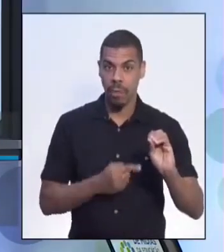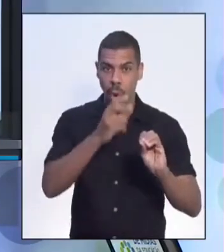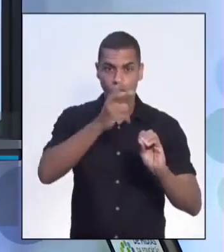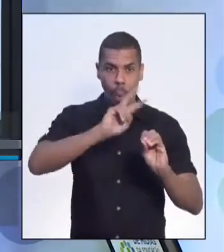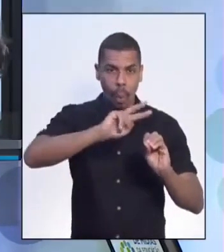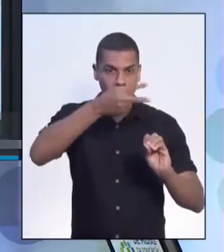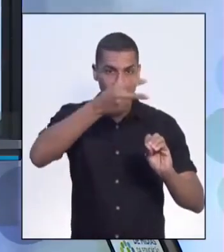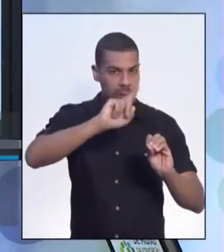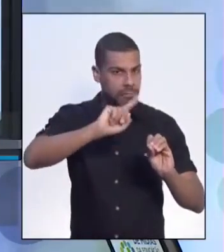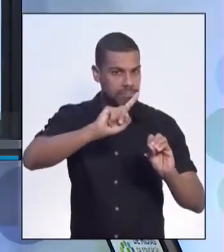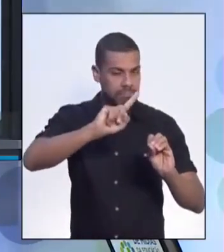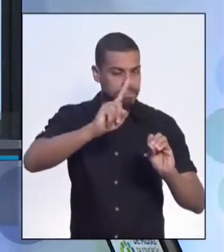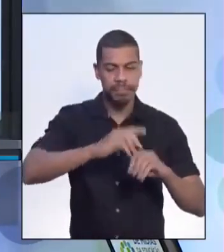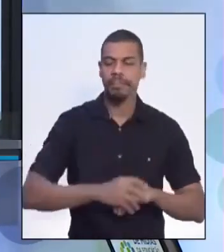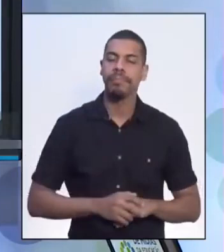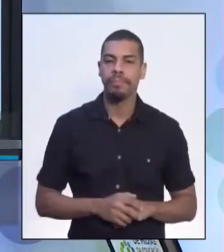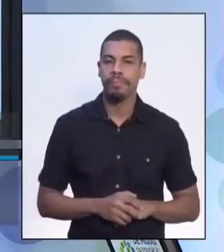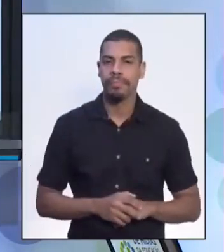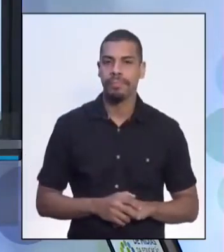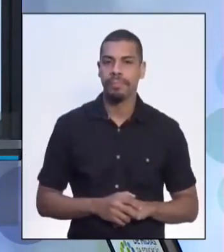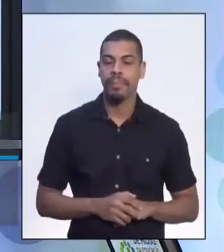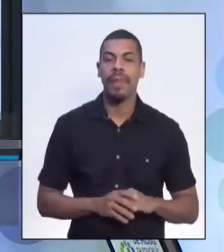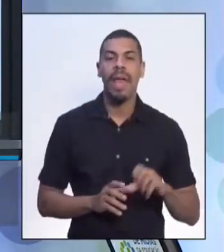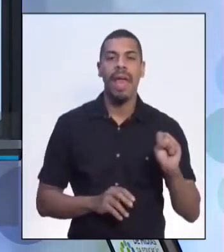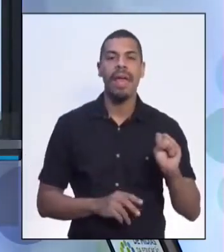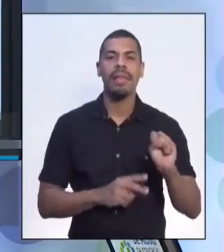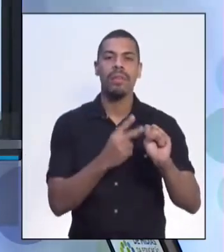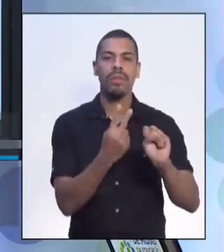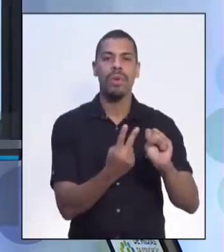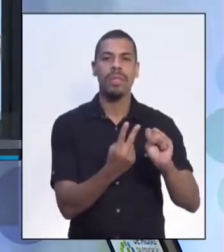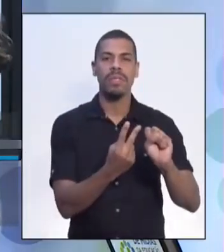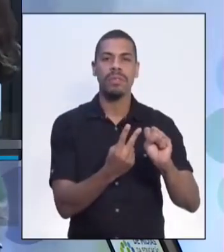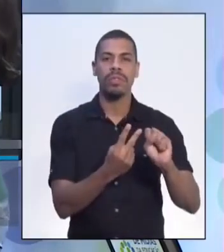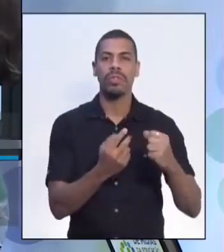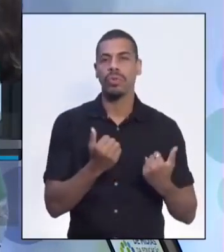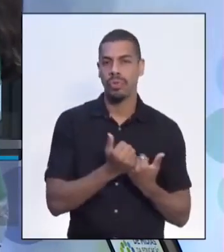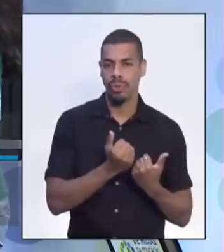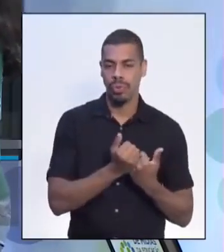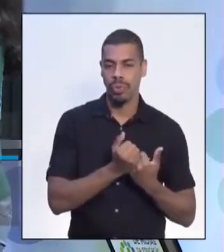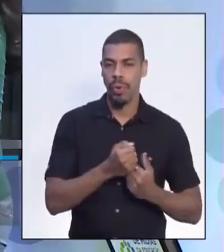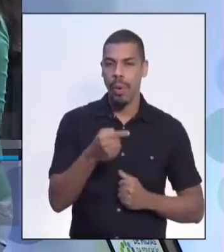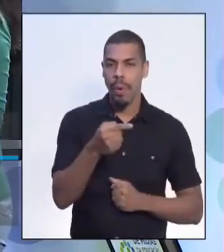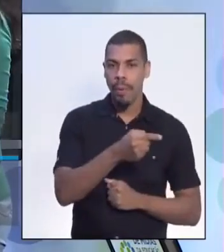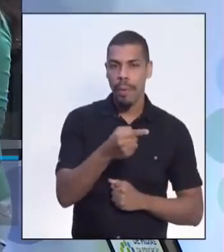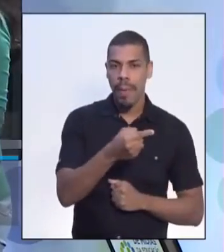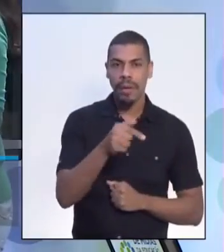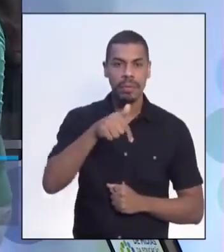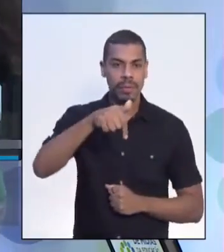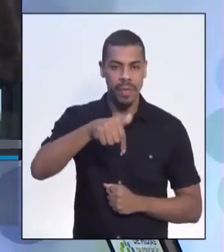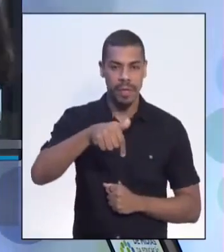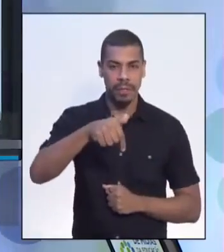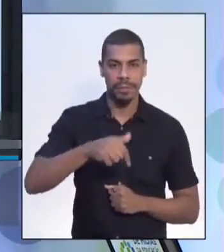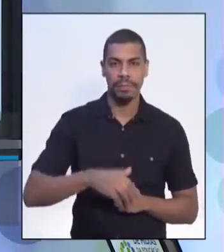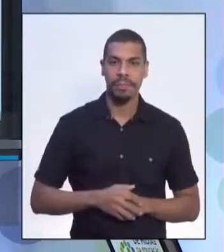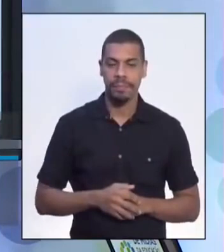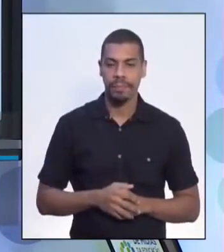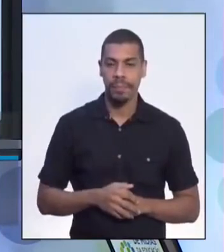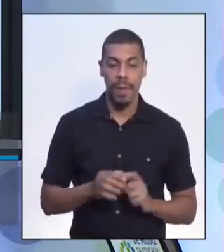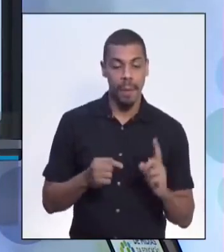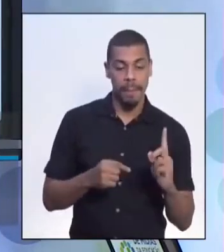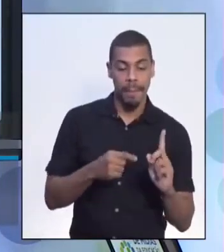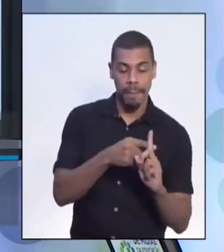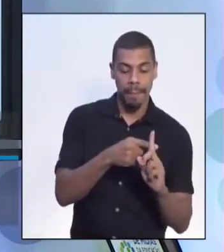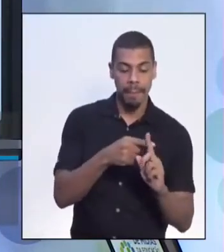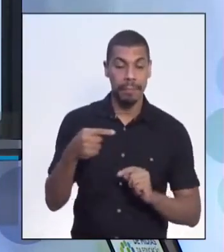escrever. Então, vou pensar no S2. S2 deu menos 7. Menos com